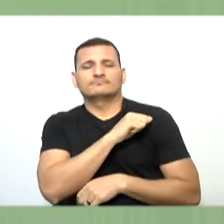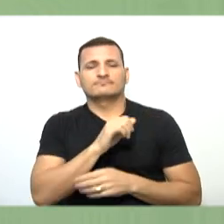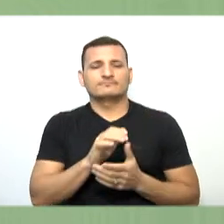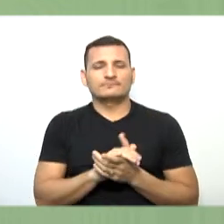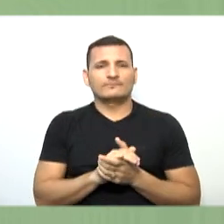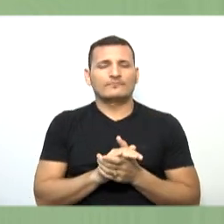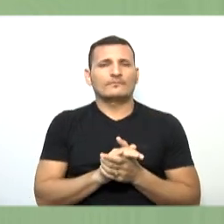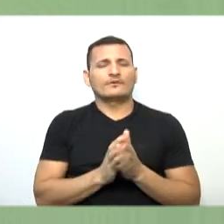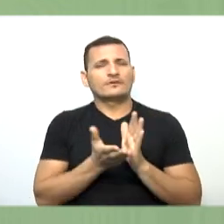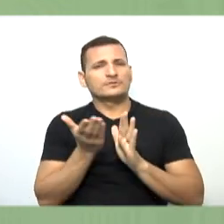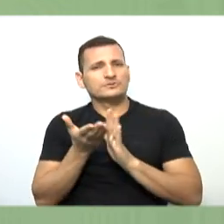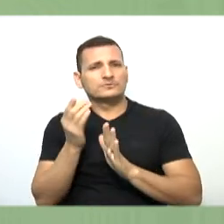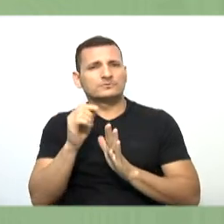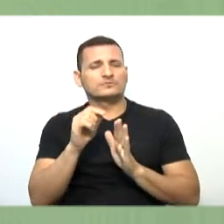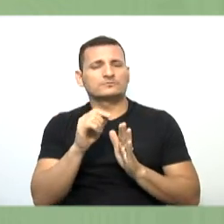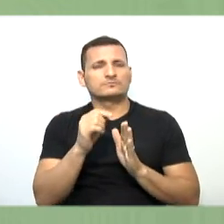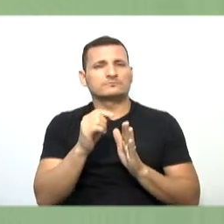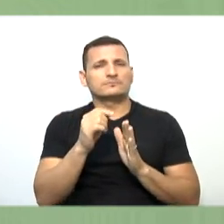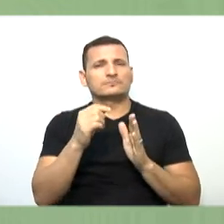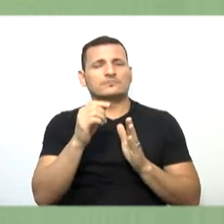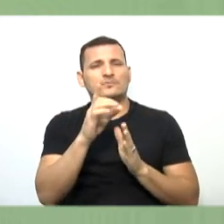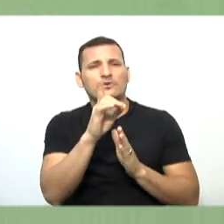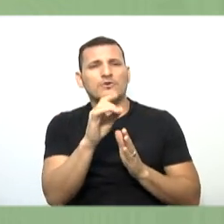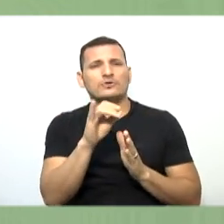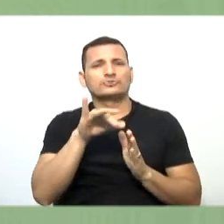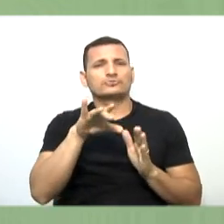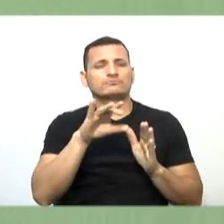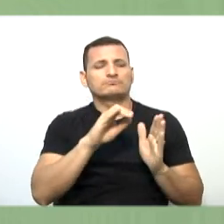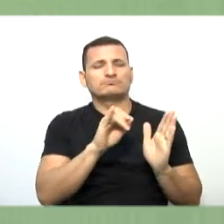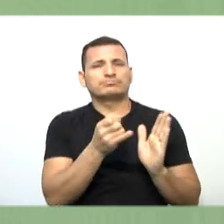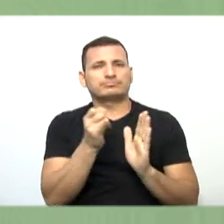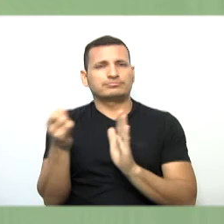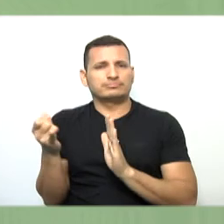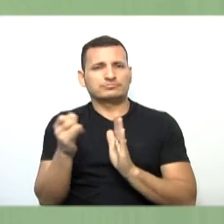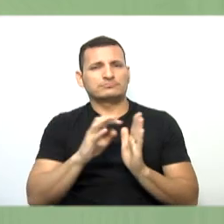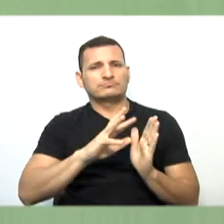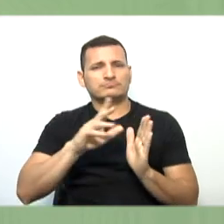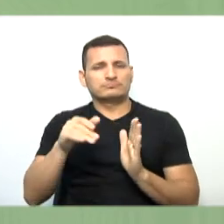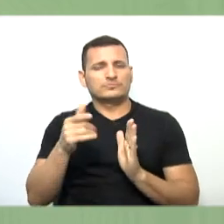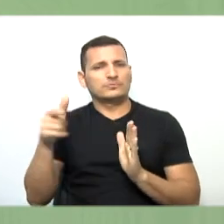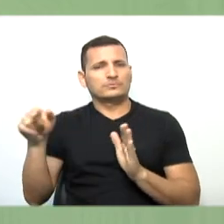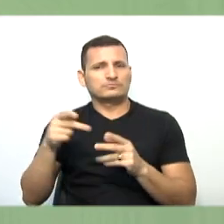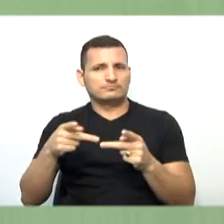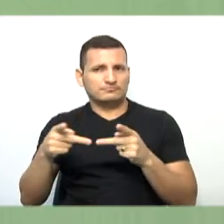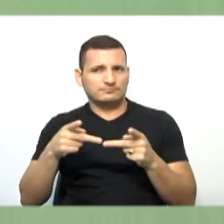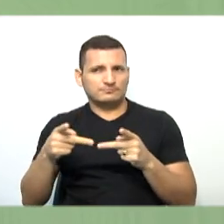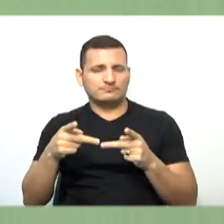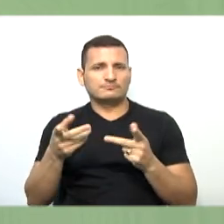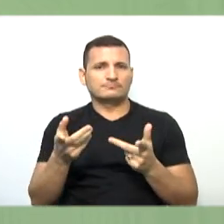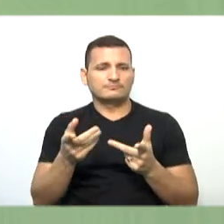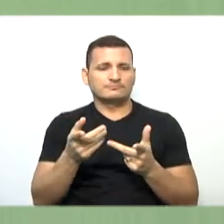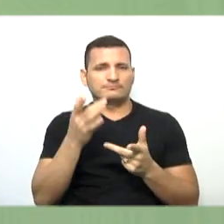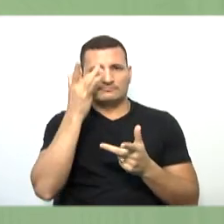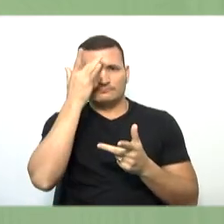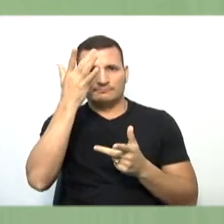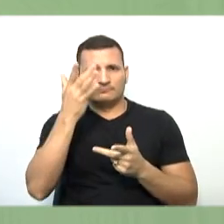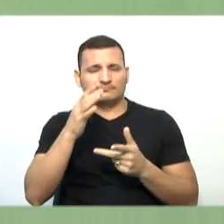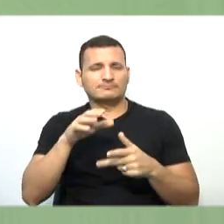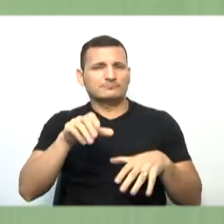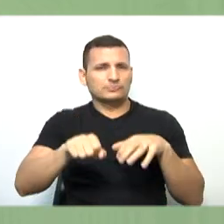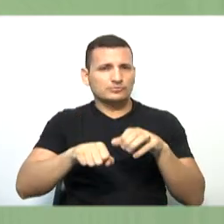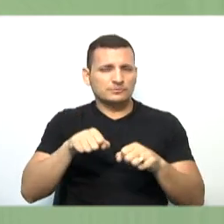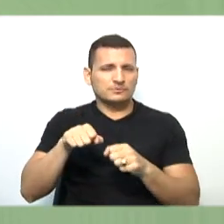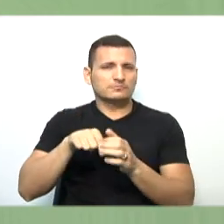Eliminar a repetição de código. Reaproveitando o código e outros projetos. Facilitar a busca e